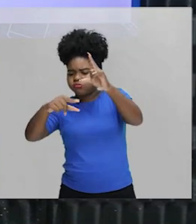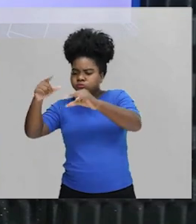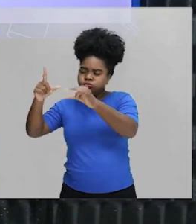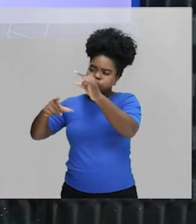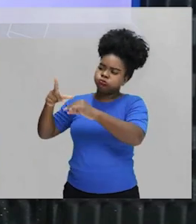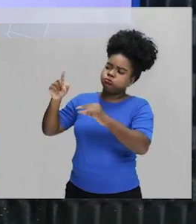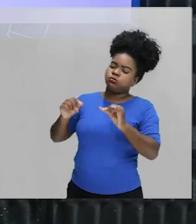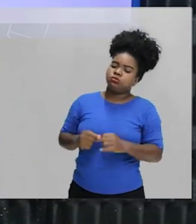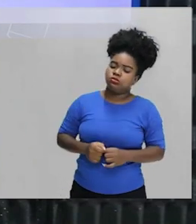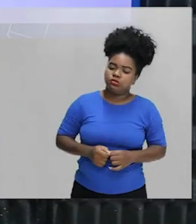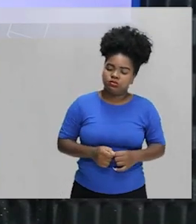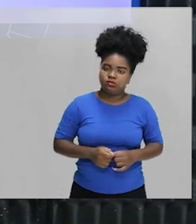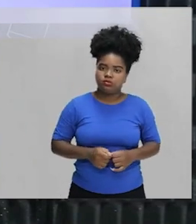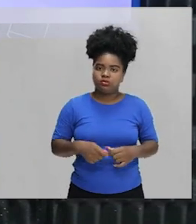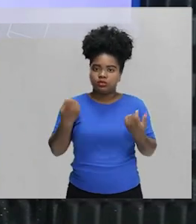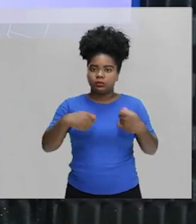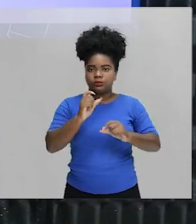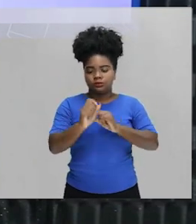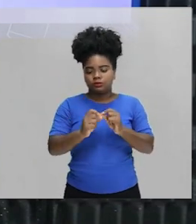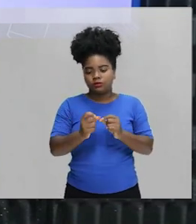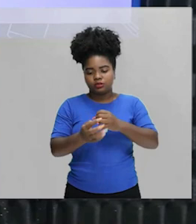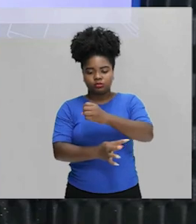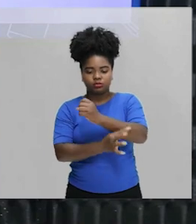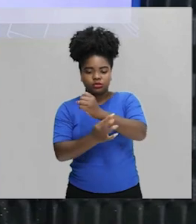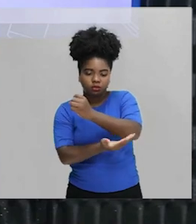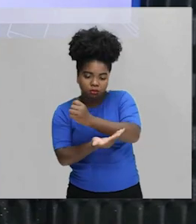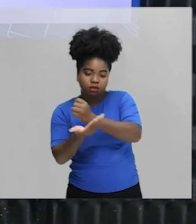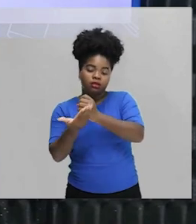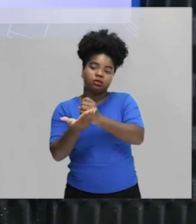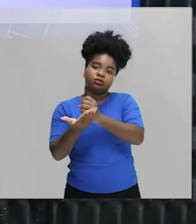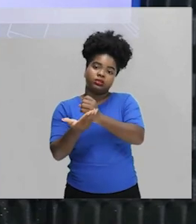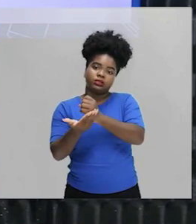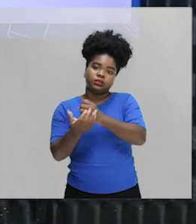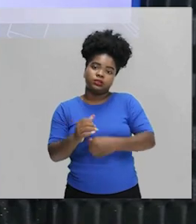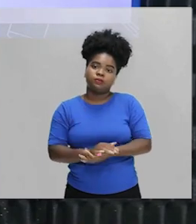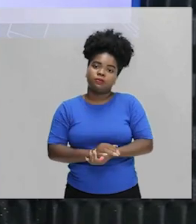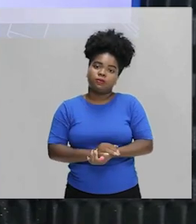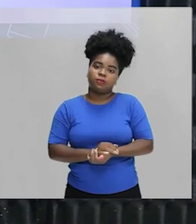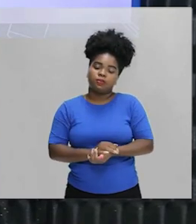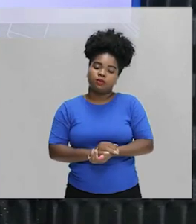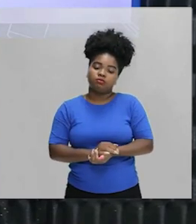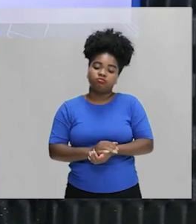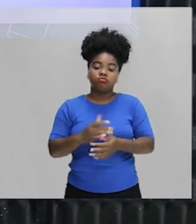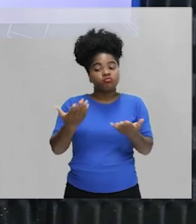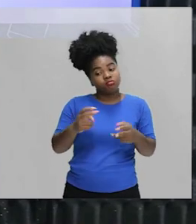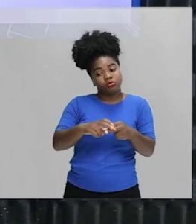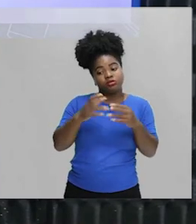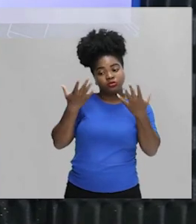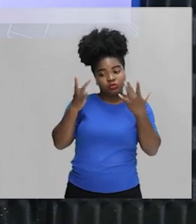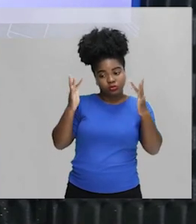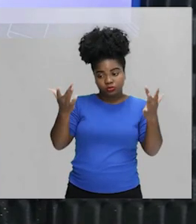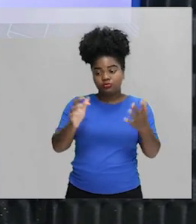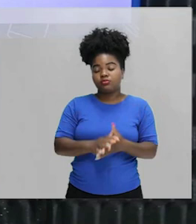gigante ela vai ter aí maior temperatura logo ela terá maior brilho